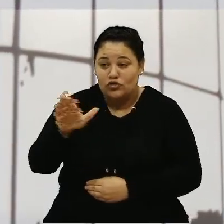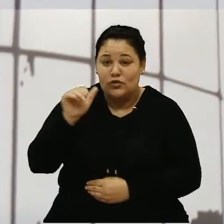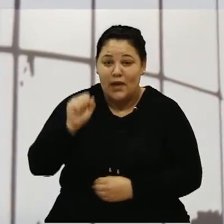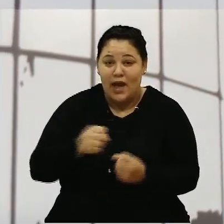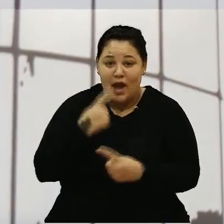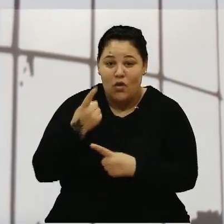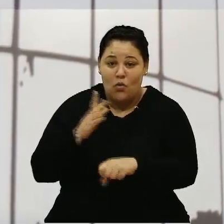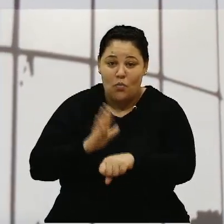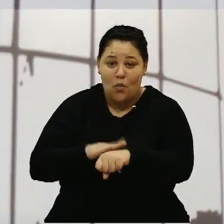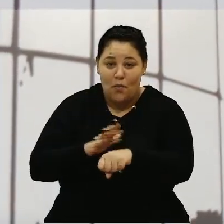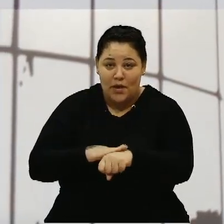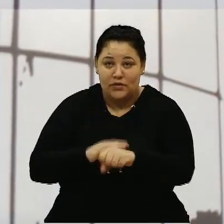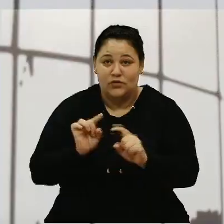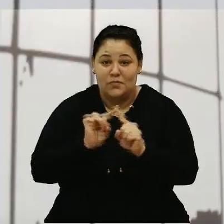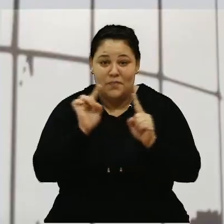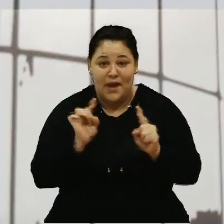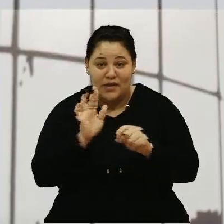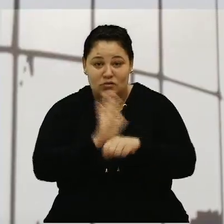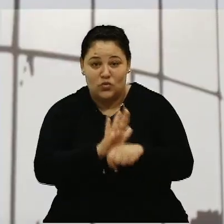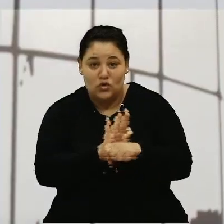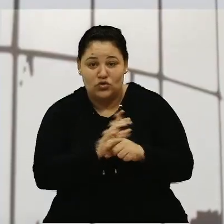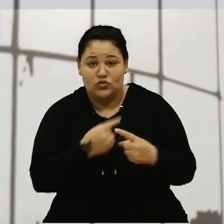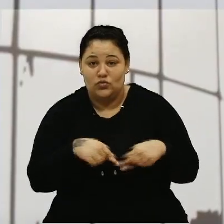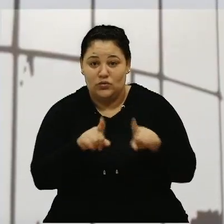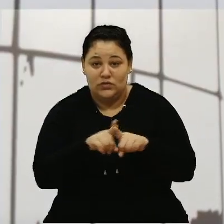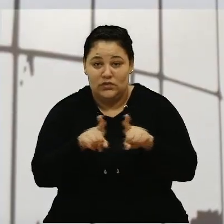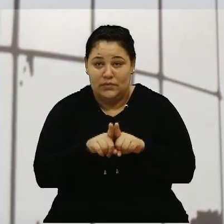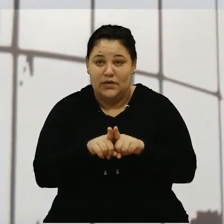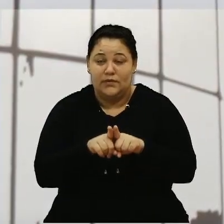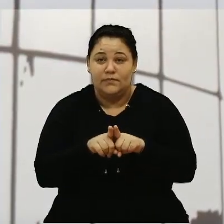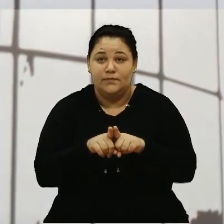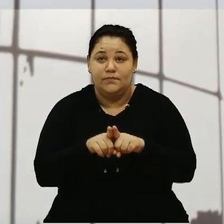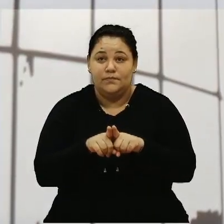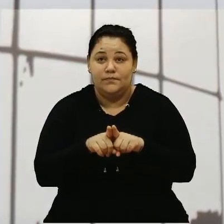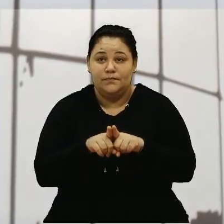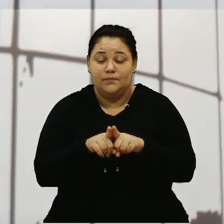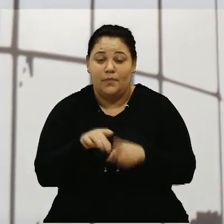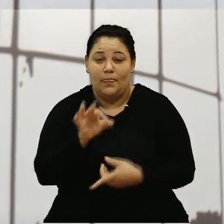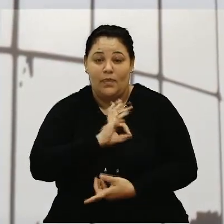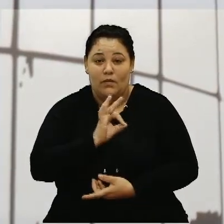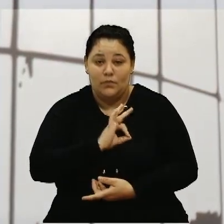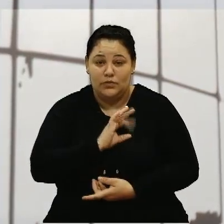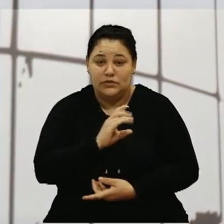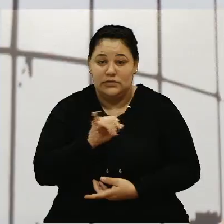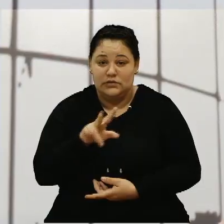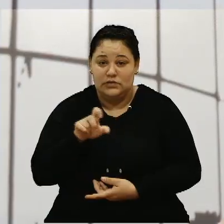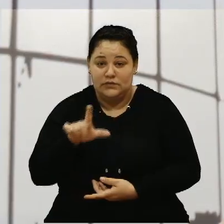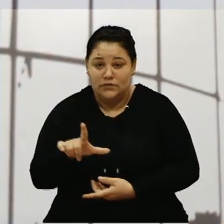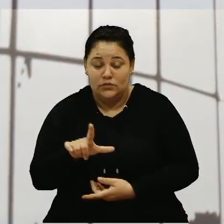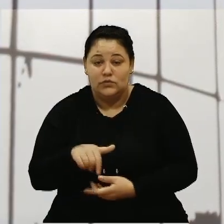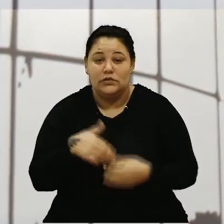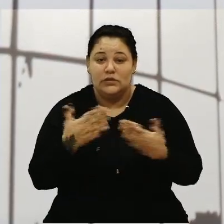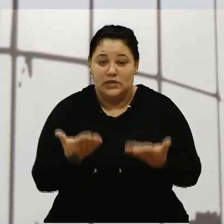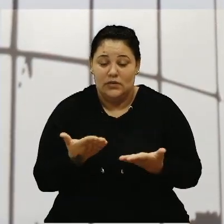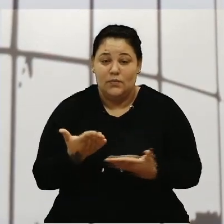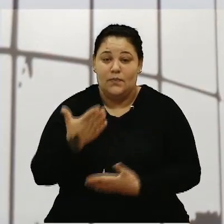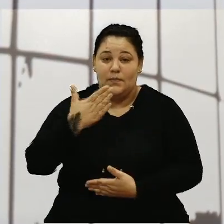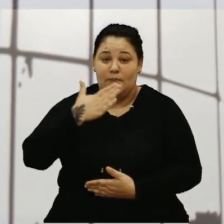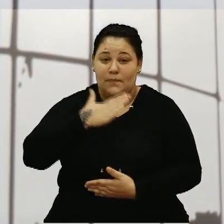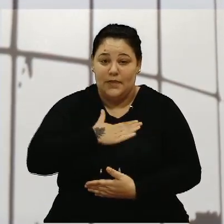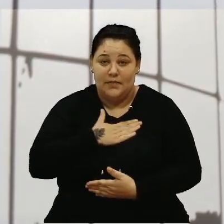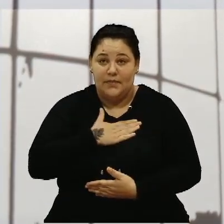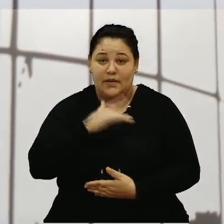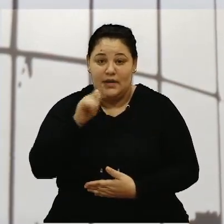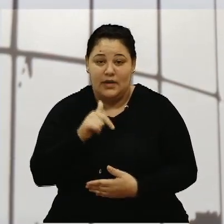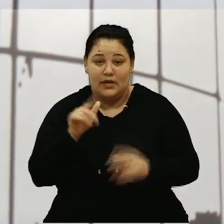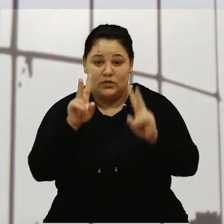momento, mas como setor auxiliar da Brigada Militar ou da Polícia Civil. Então, essa foi a minha